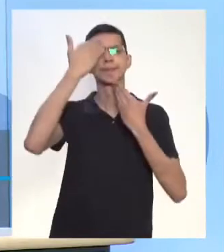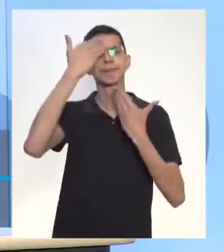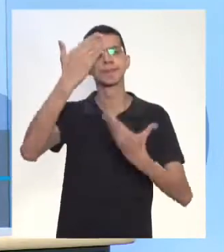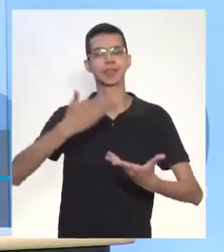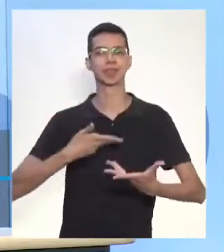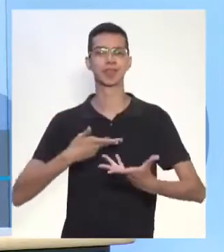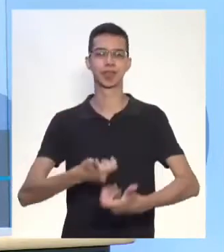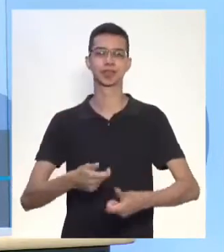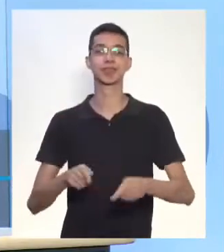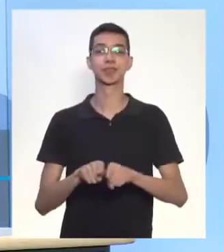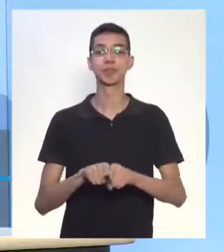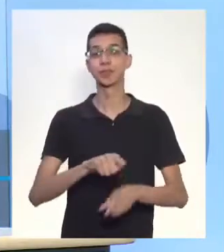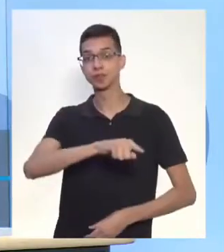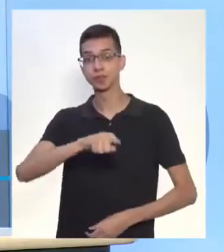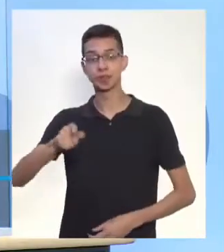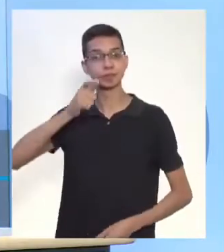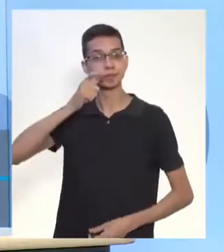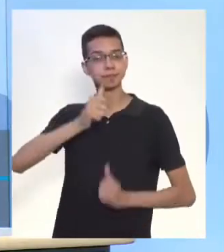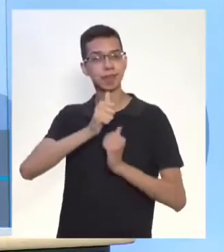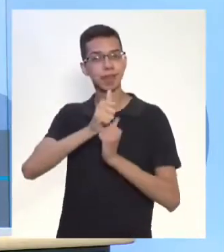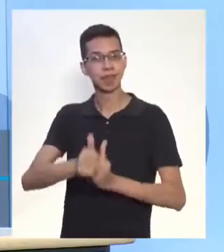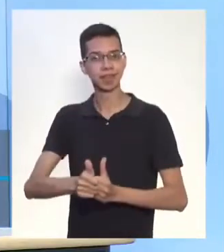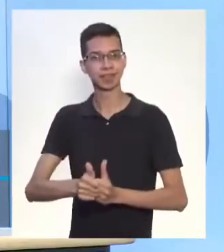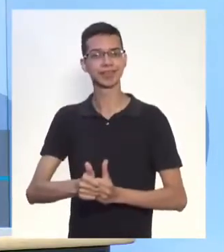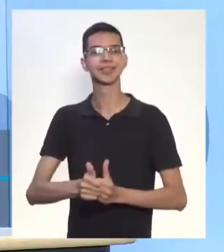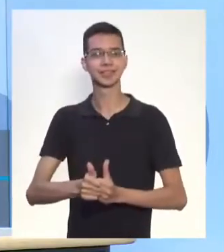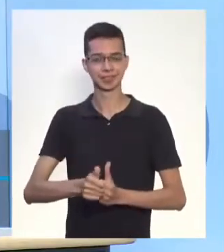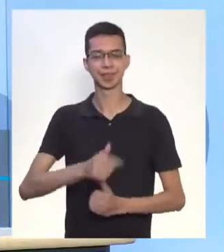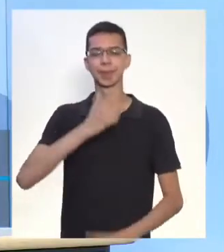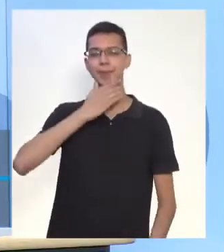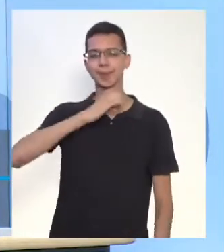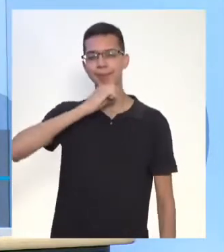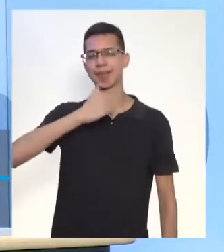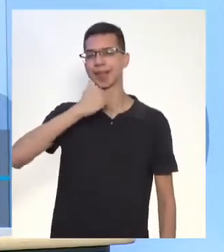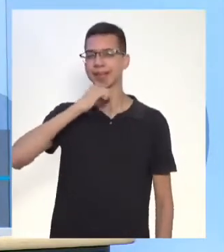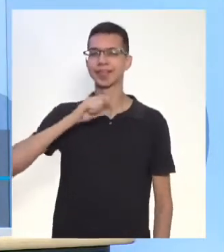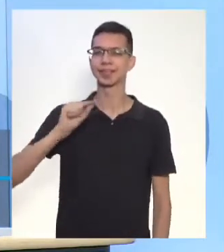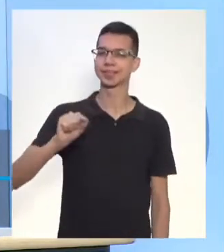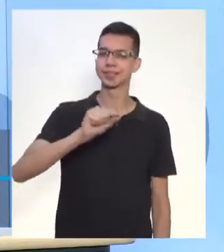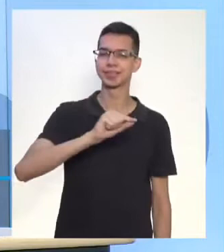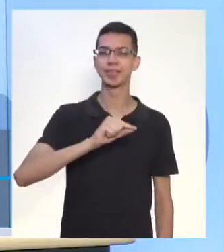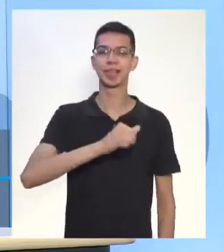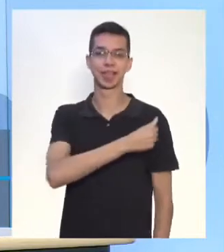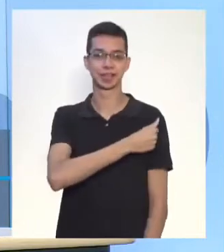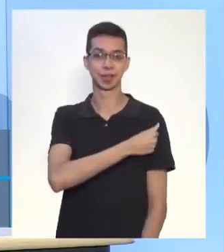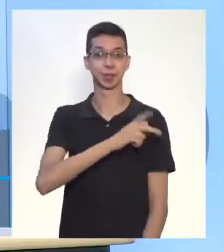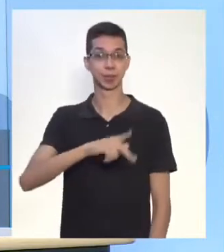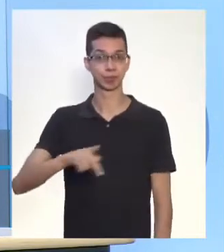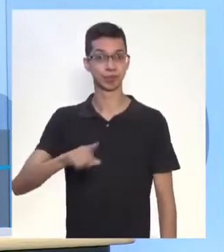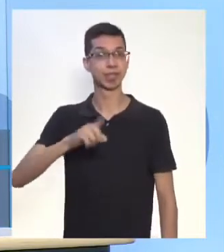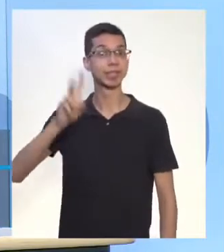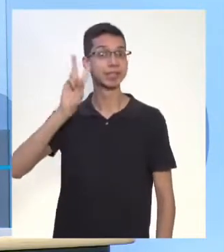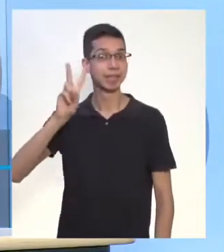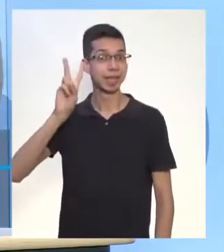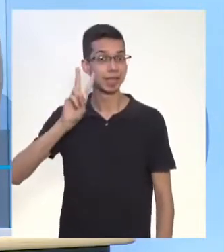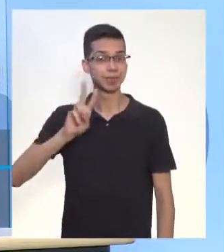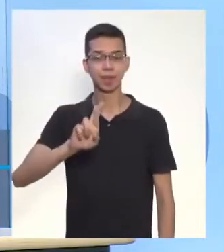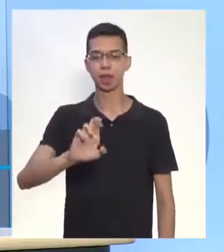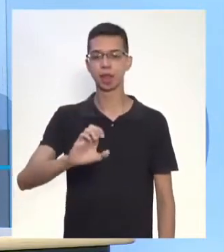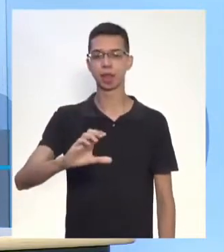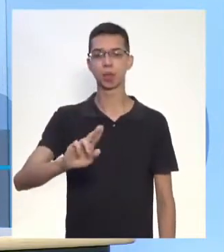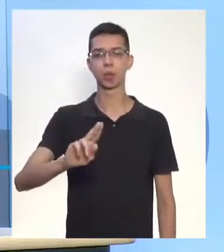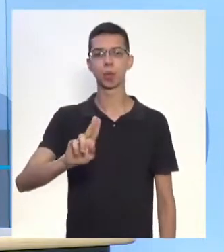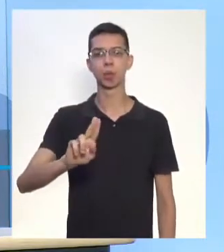convite e bom dia a você que está nos acompanhando aí, pais, alunos, professores, né? Lembrando que recuperação não é castigo,